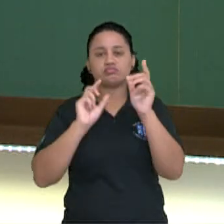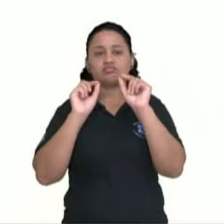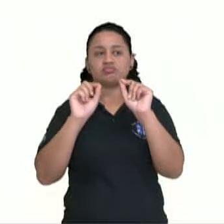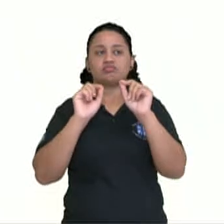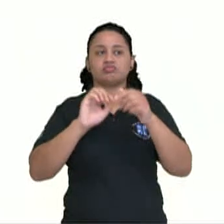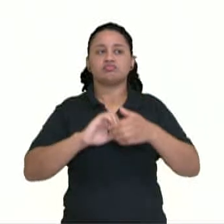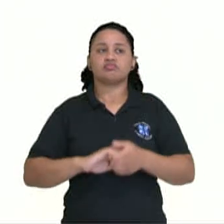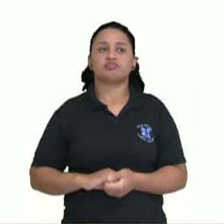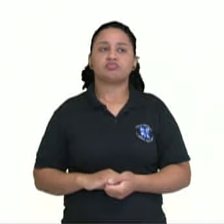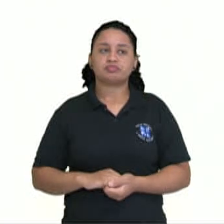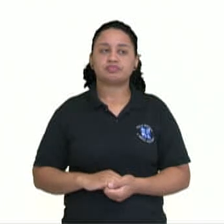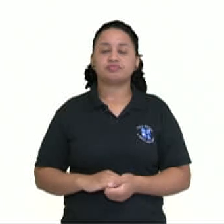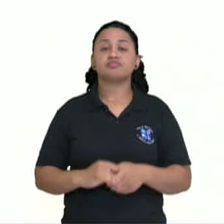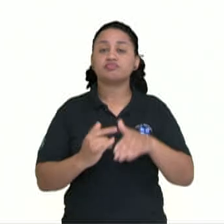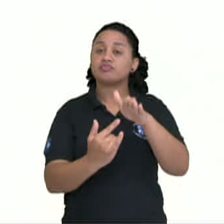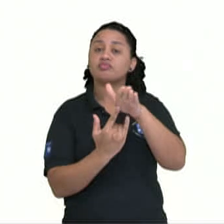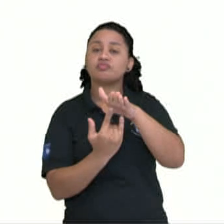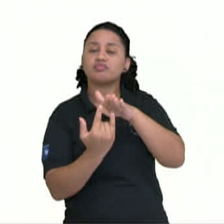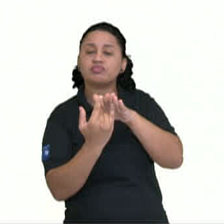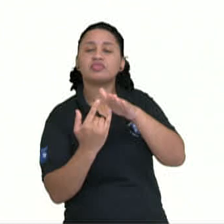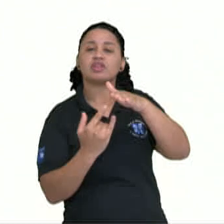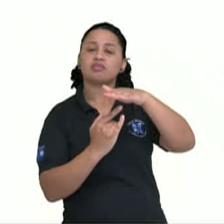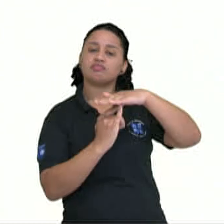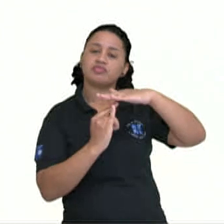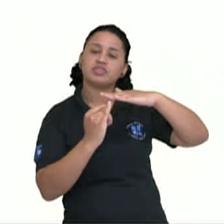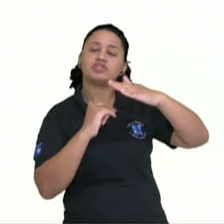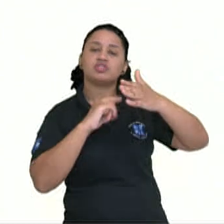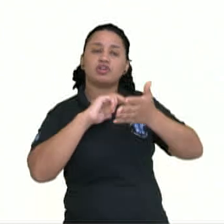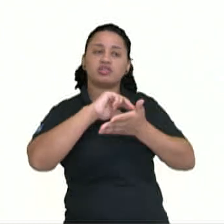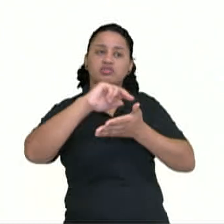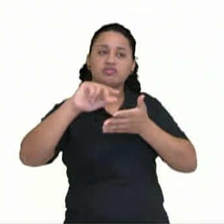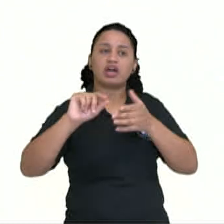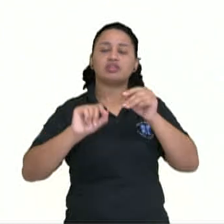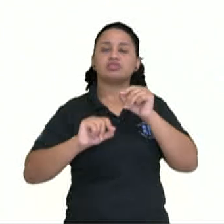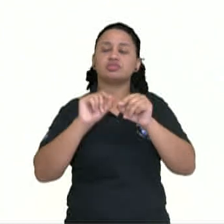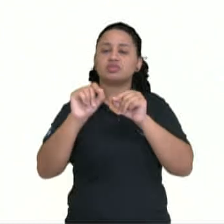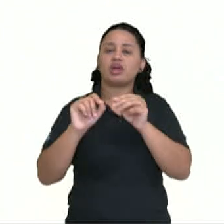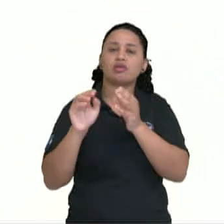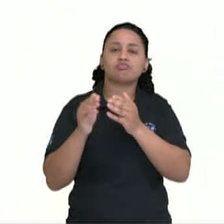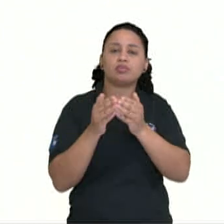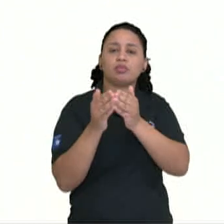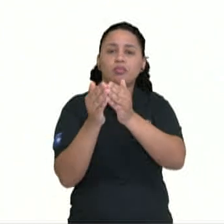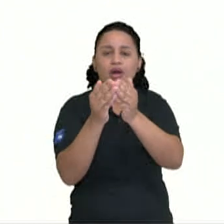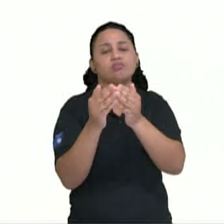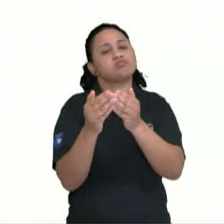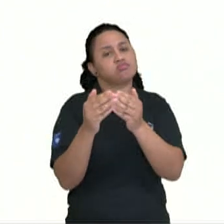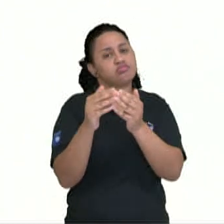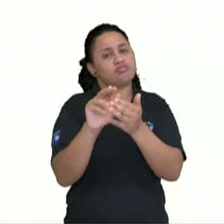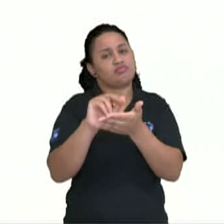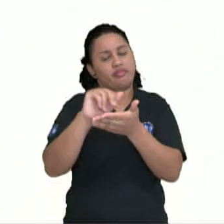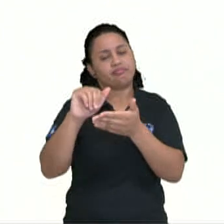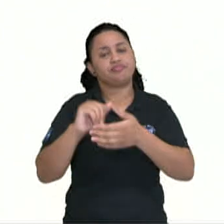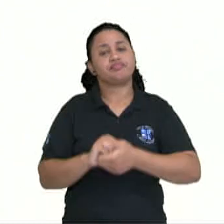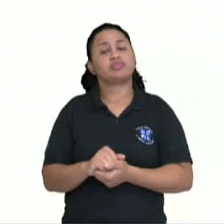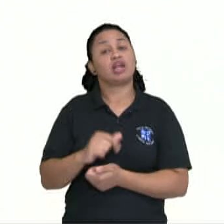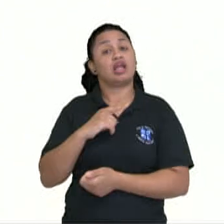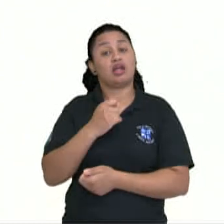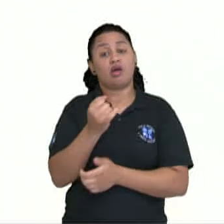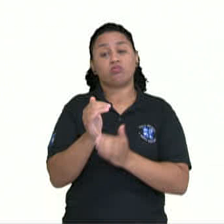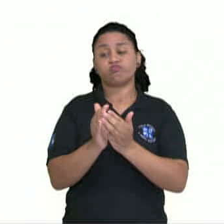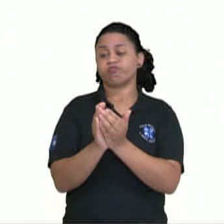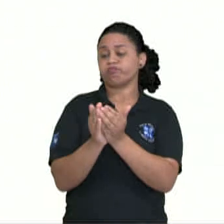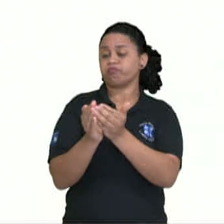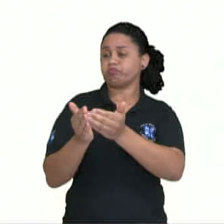Desta ponte saíram inúmeros veleiros carregados. Alguns eram enormes